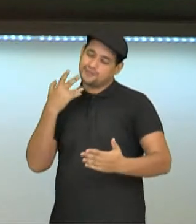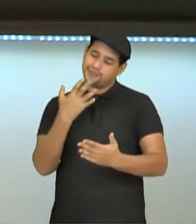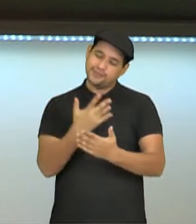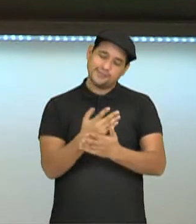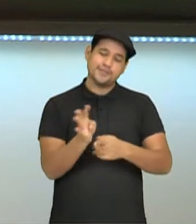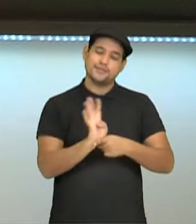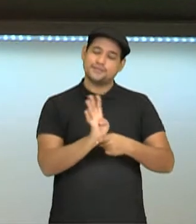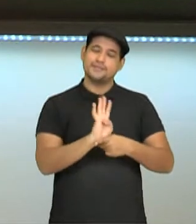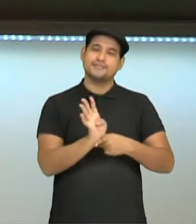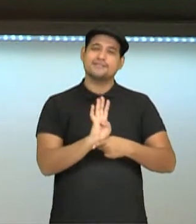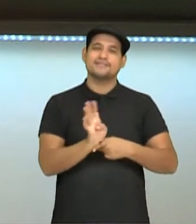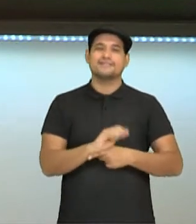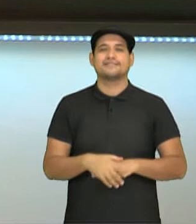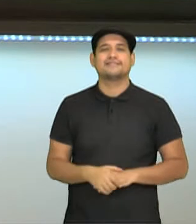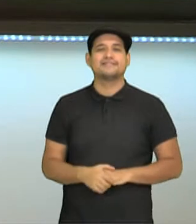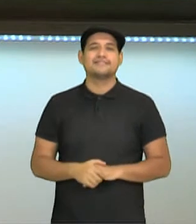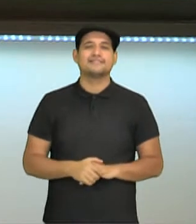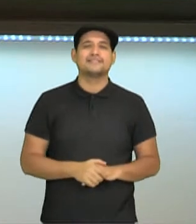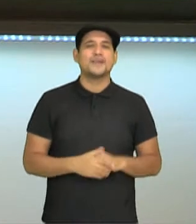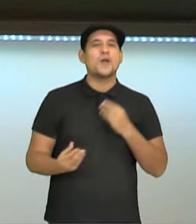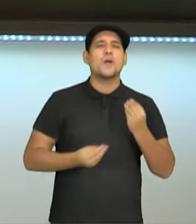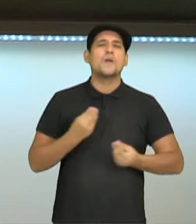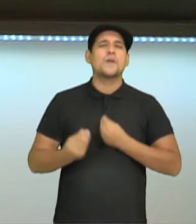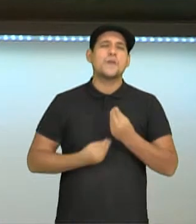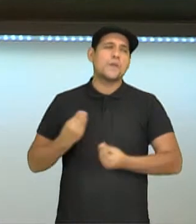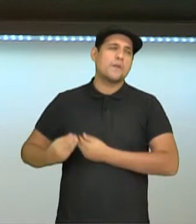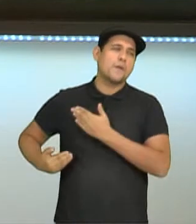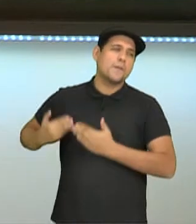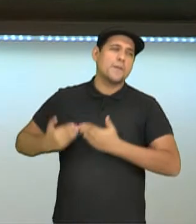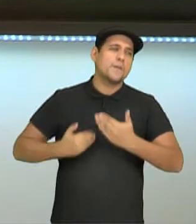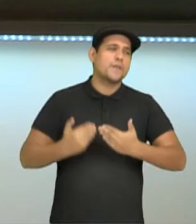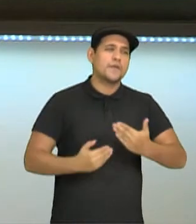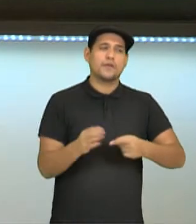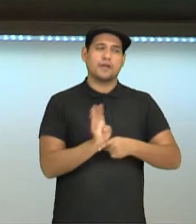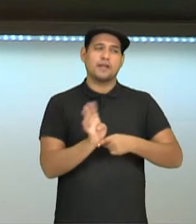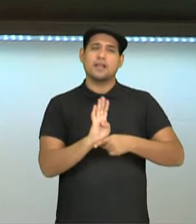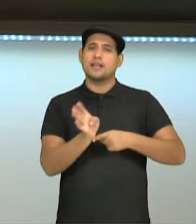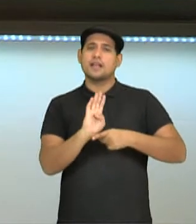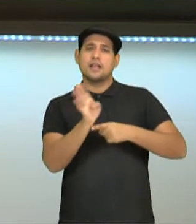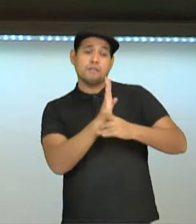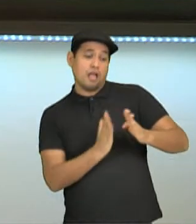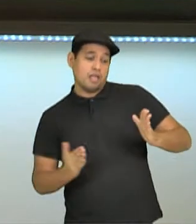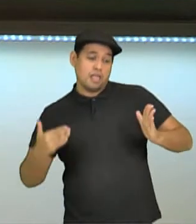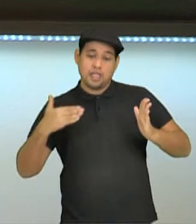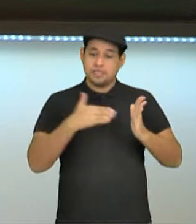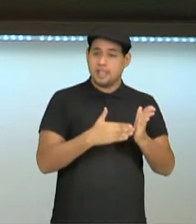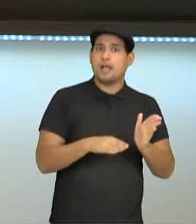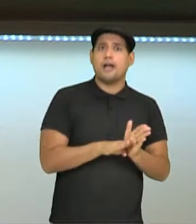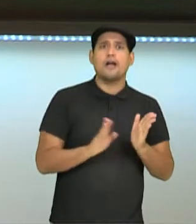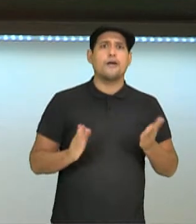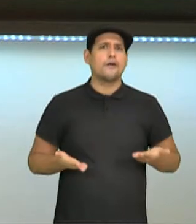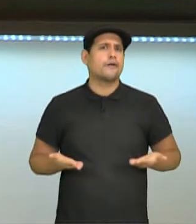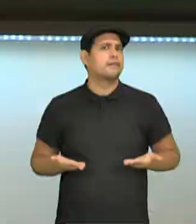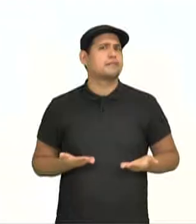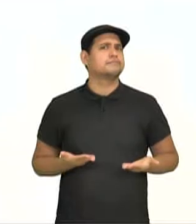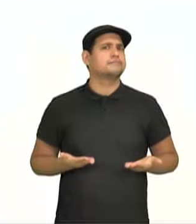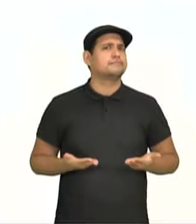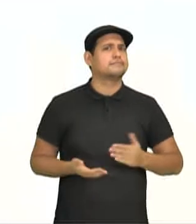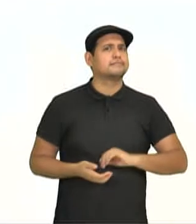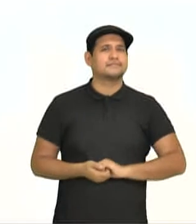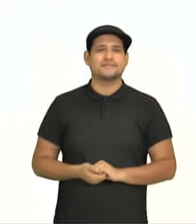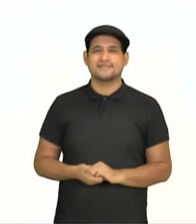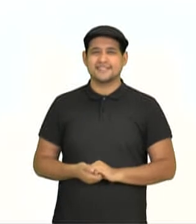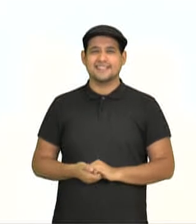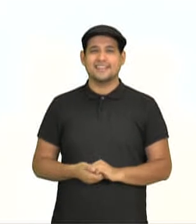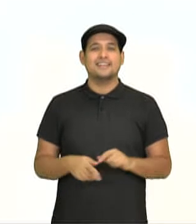Né? Como que foi a trajetória do cinema até chegar ao que ele é hoje?